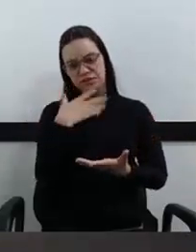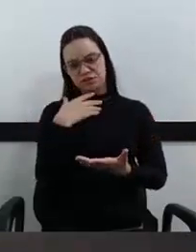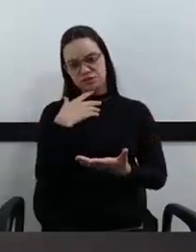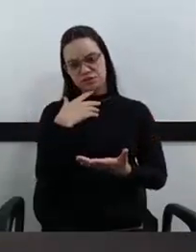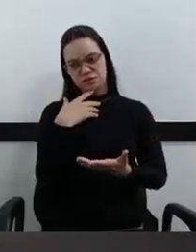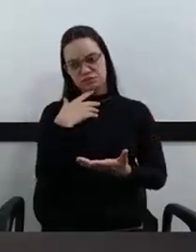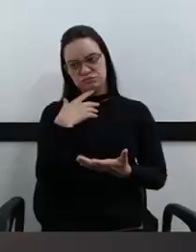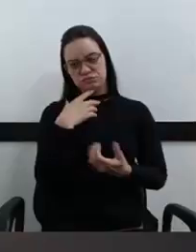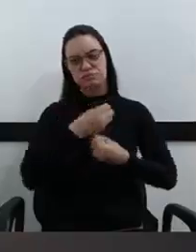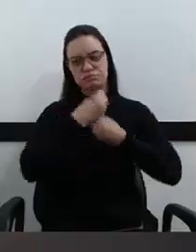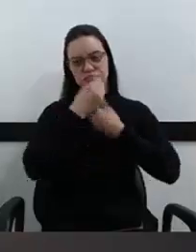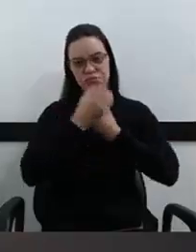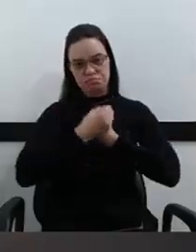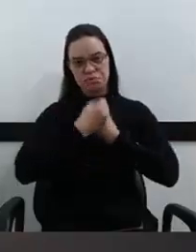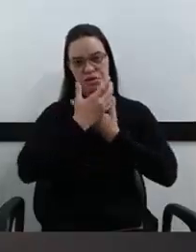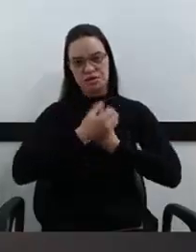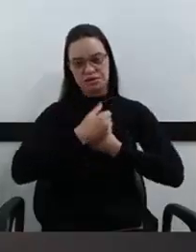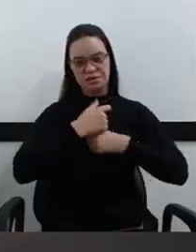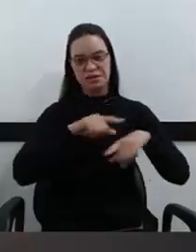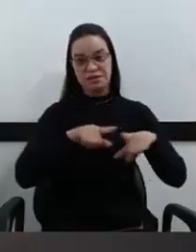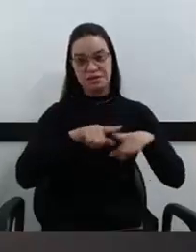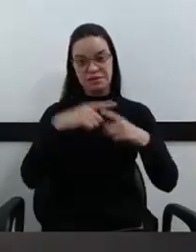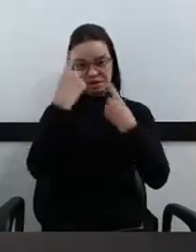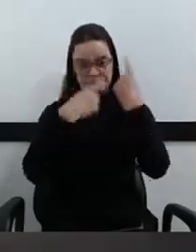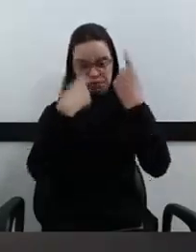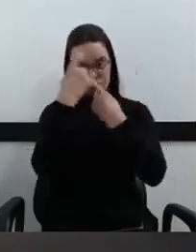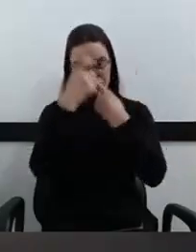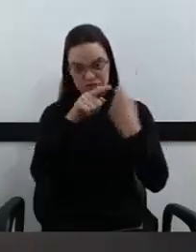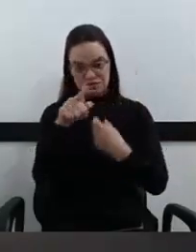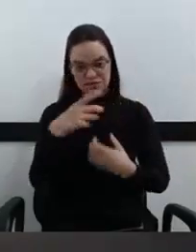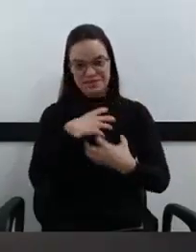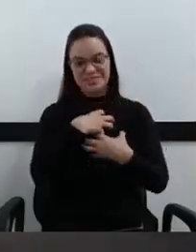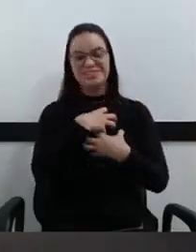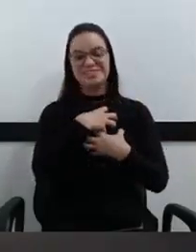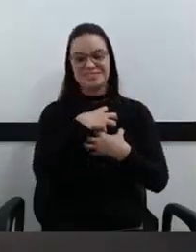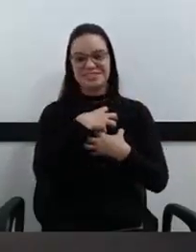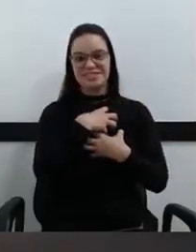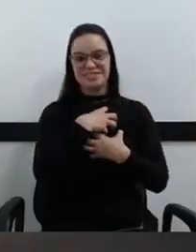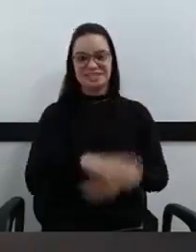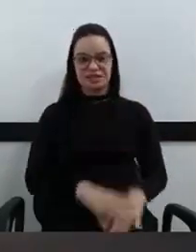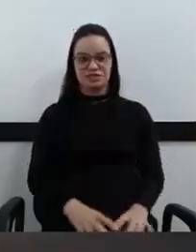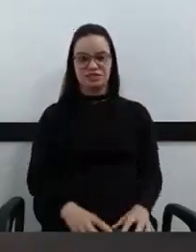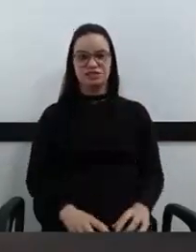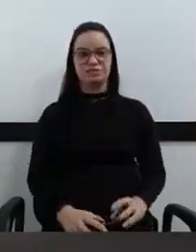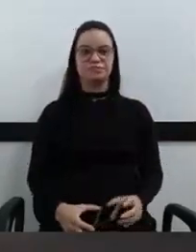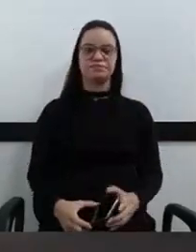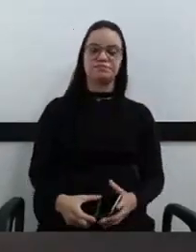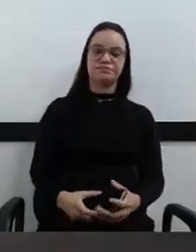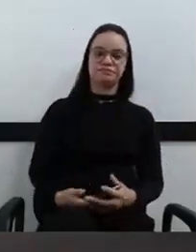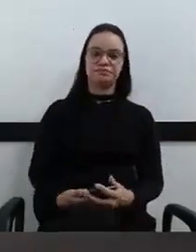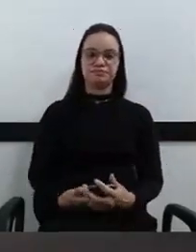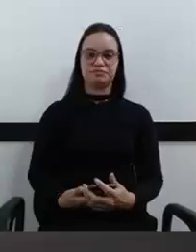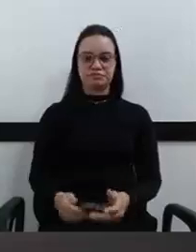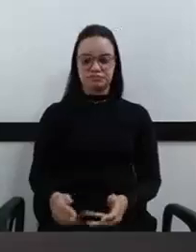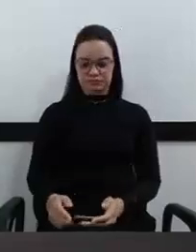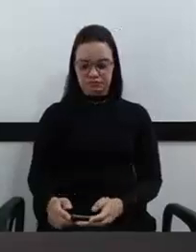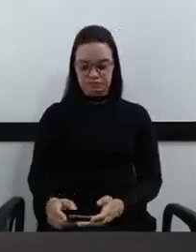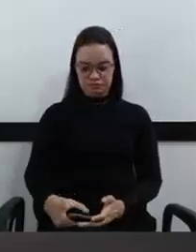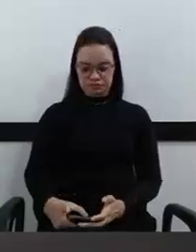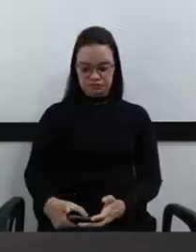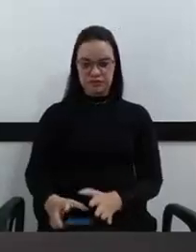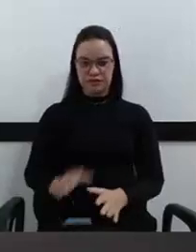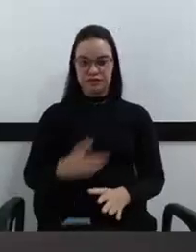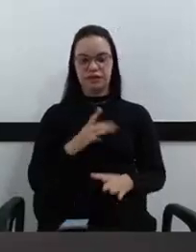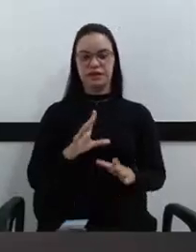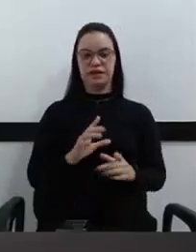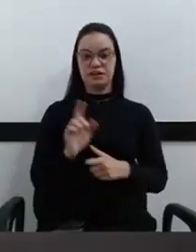é legítimo, inclusive, as preocupações que Vossa Excelência traz e a defesa do ponto de vista aí da posição da